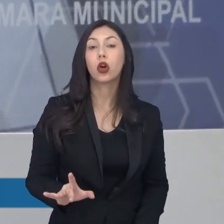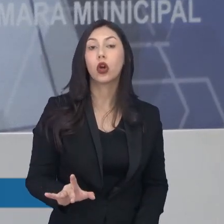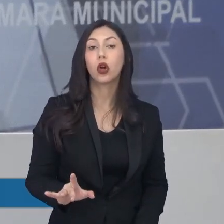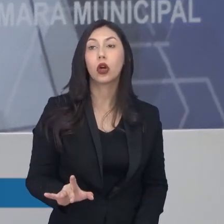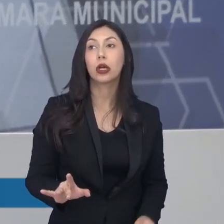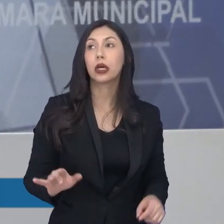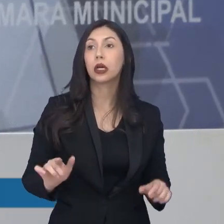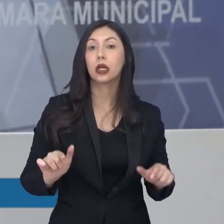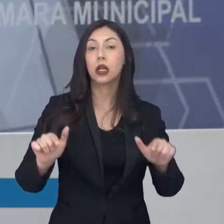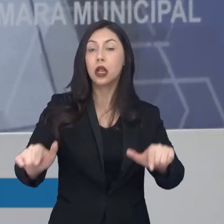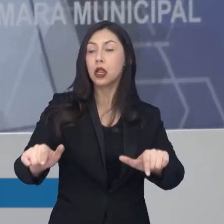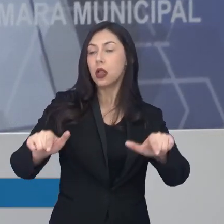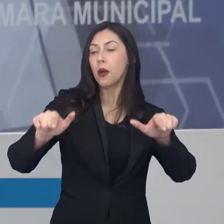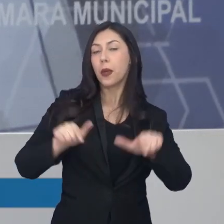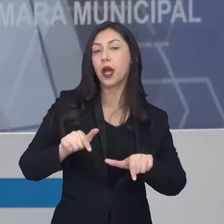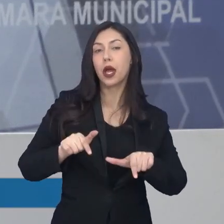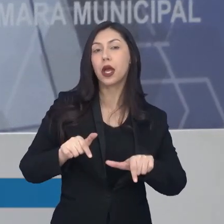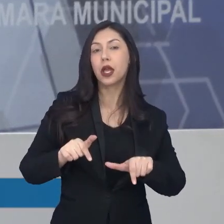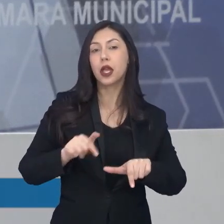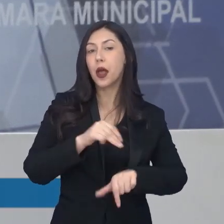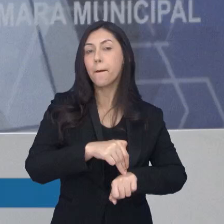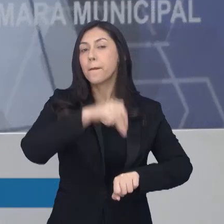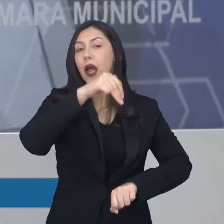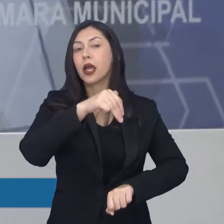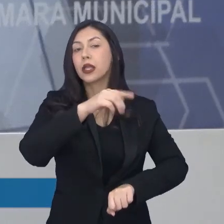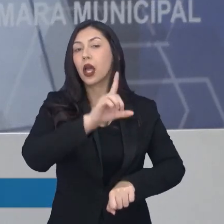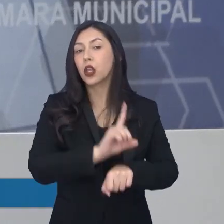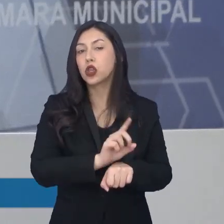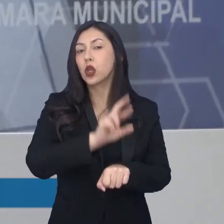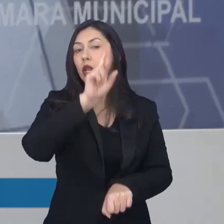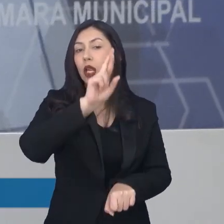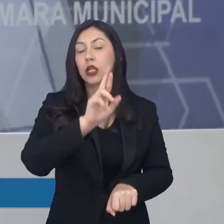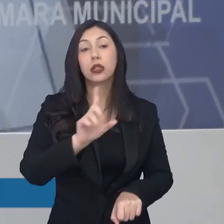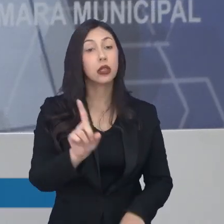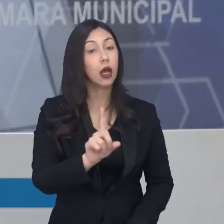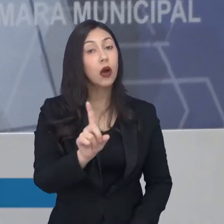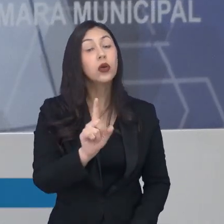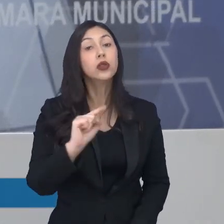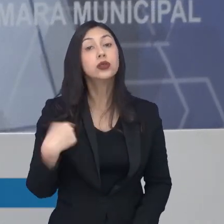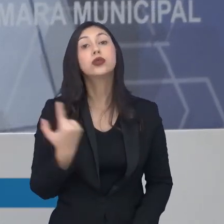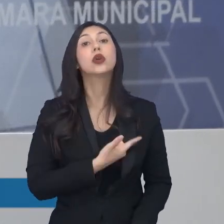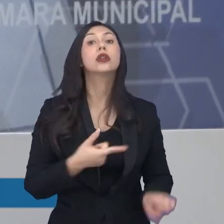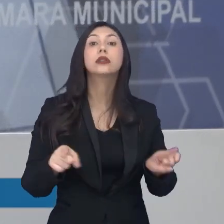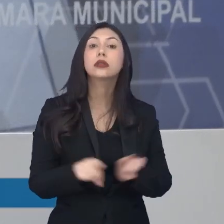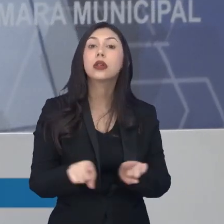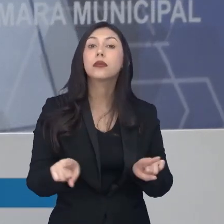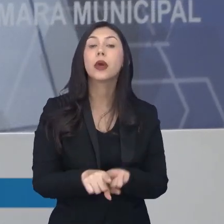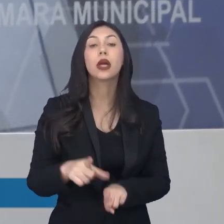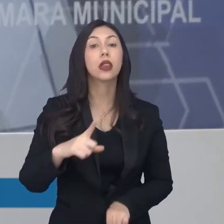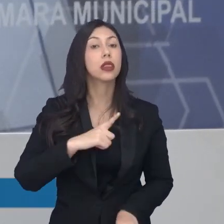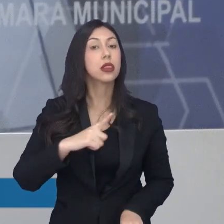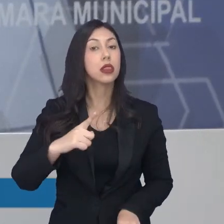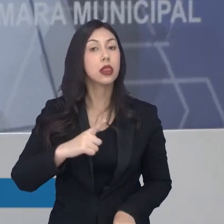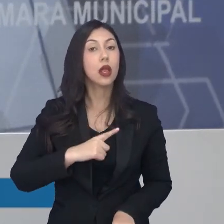de mestrado, especialização ou doutorado. Possuímos um ideal de